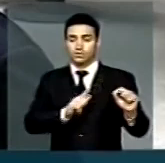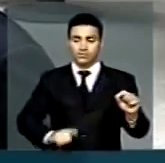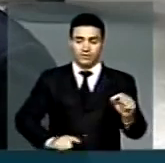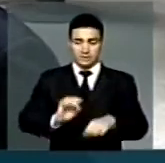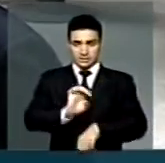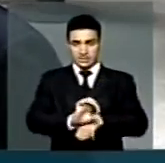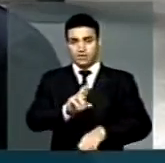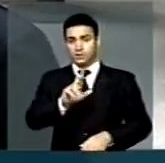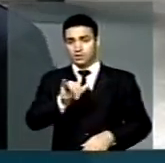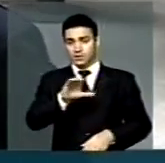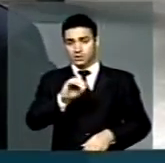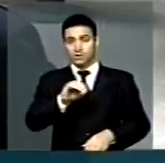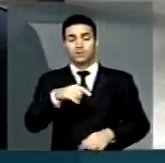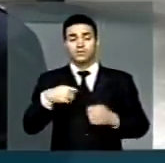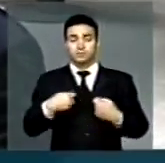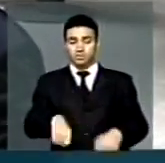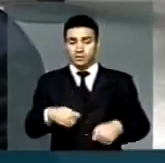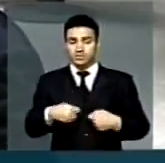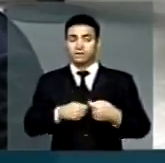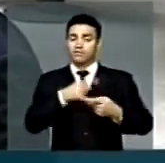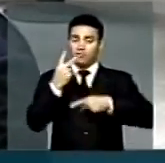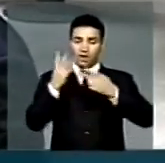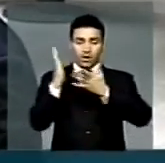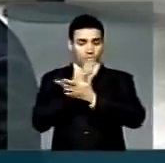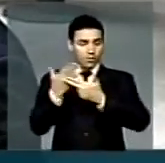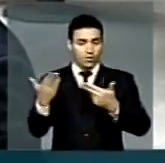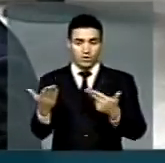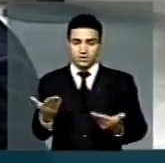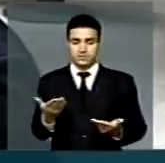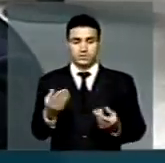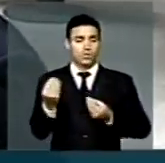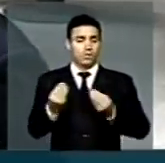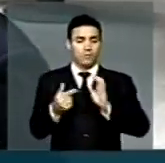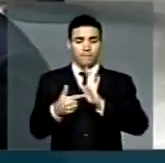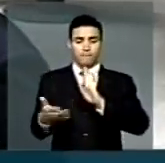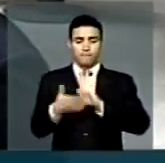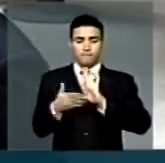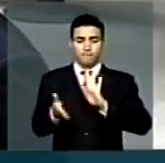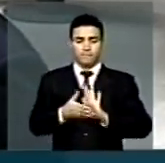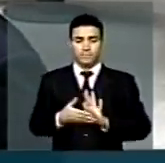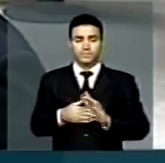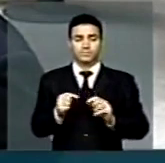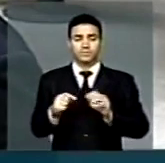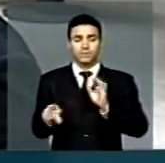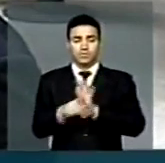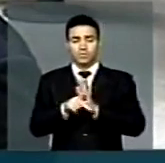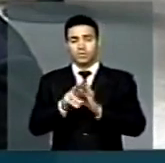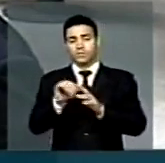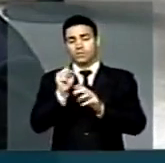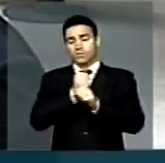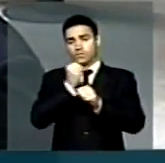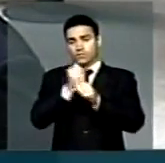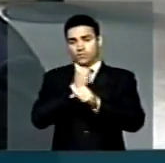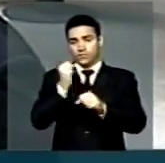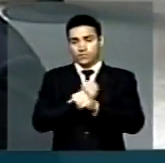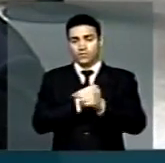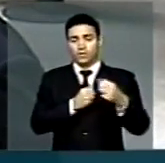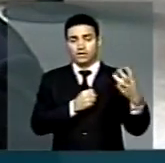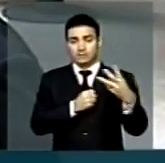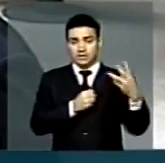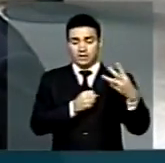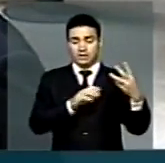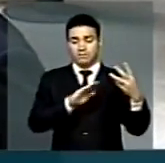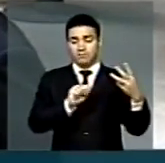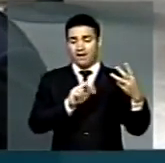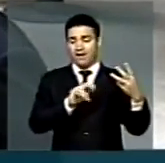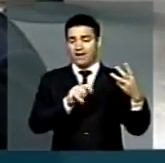Rio de Janeiro se manifeste sobre a proposta da construção de pelo menos 3 pequenas